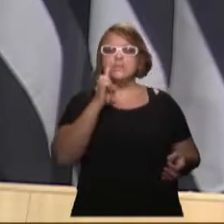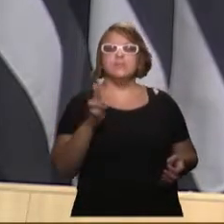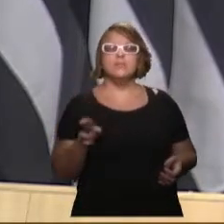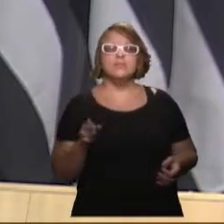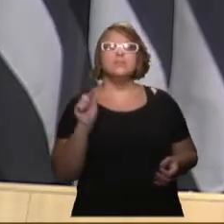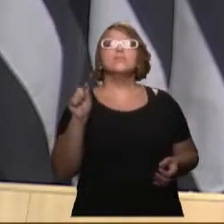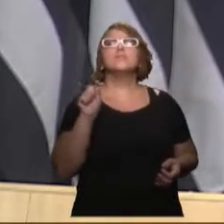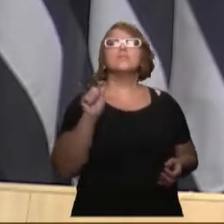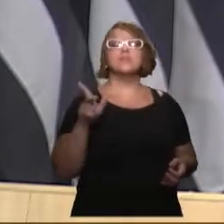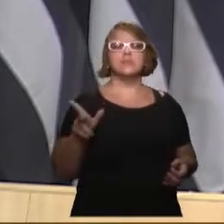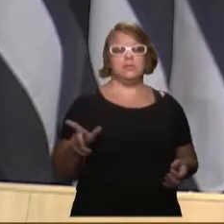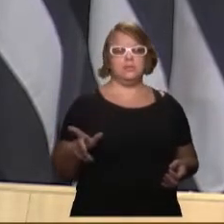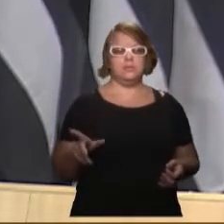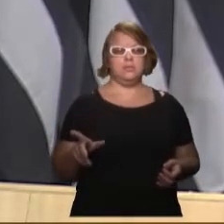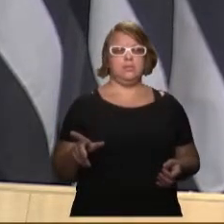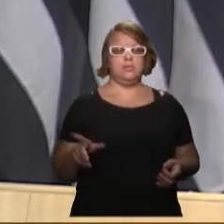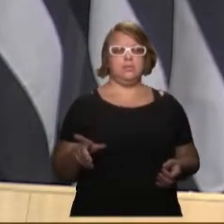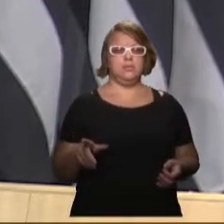nosso papel aqui